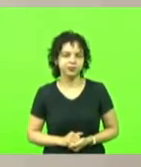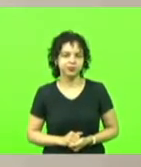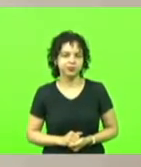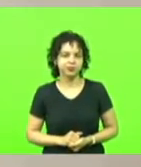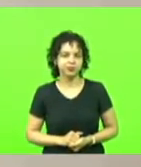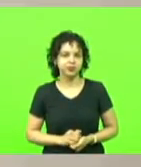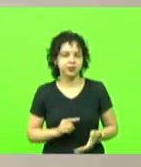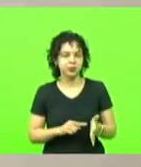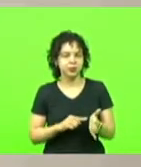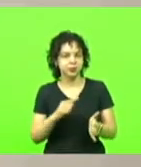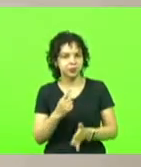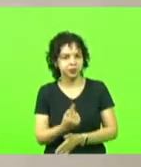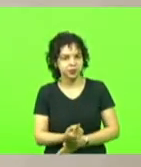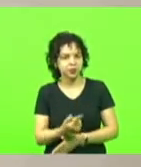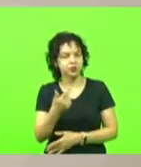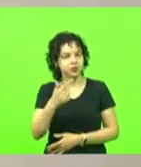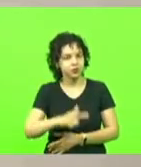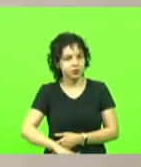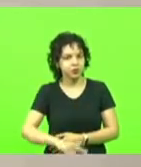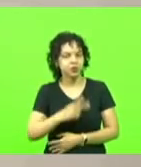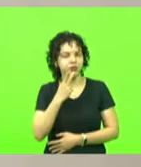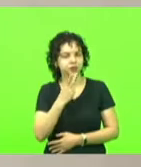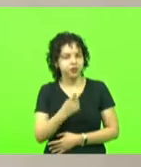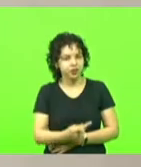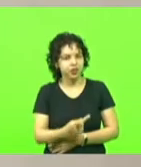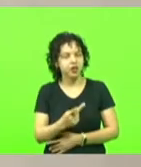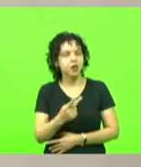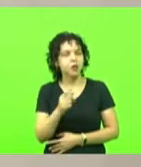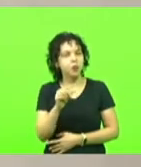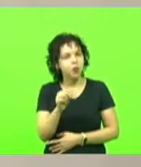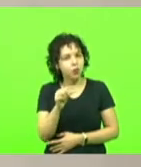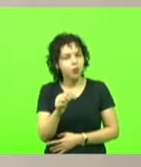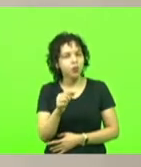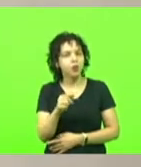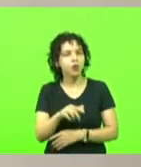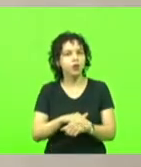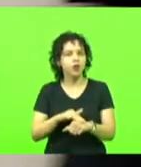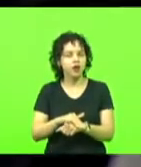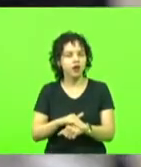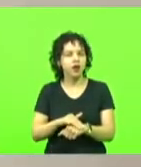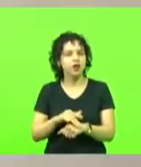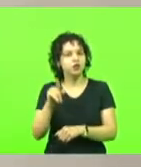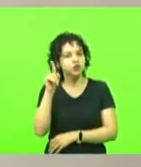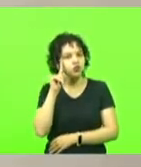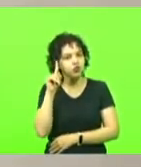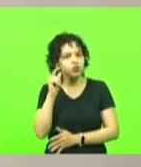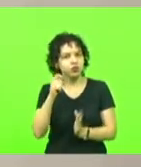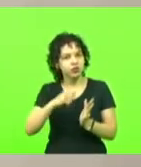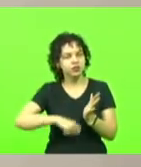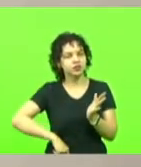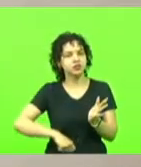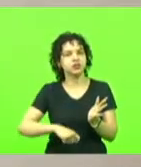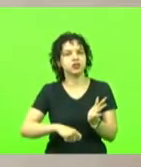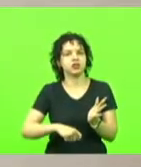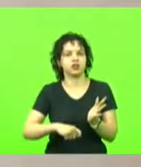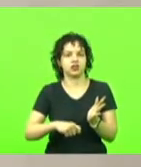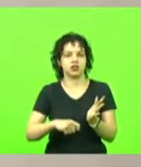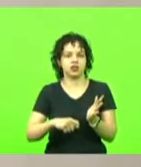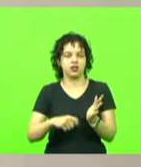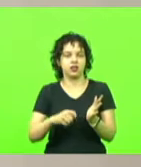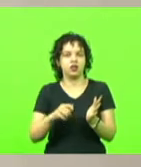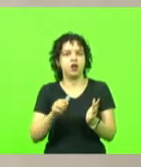Primeiro, repetir um pouquinho do que eu falava lá no dia que eu assinei o ato da